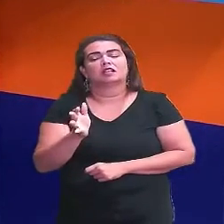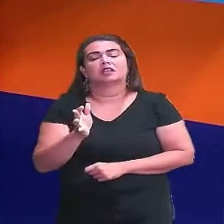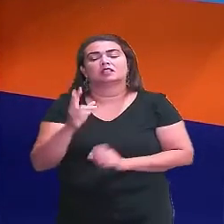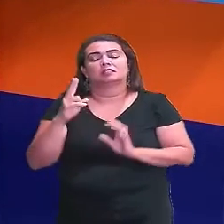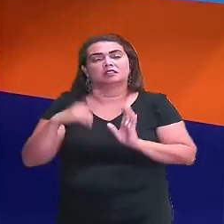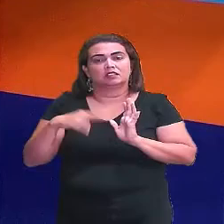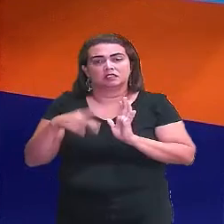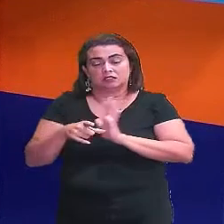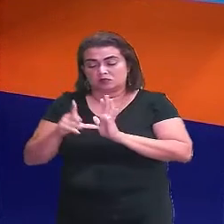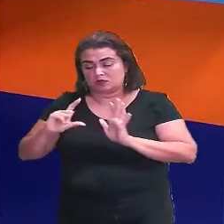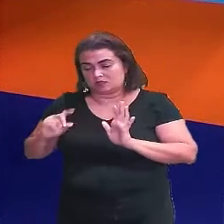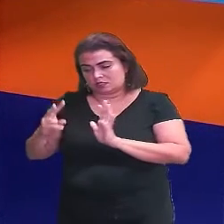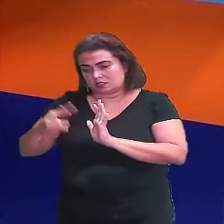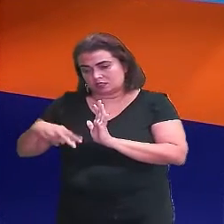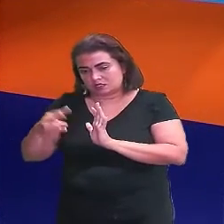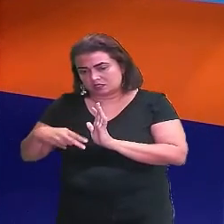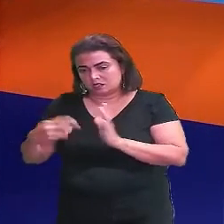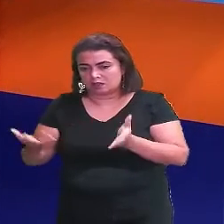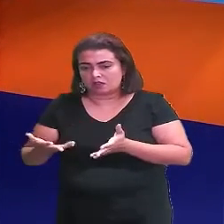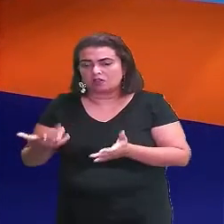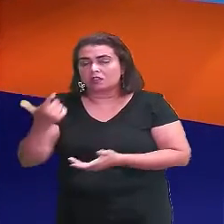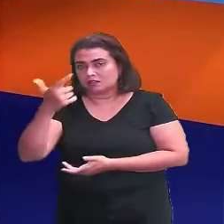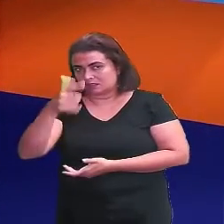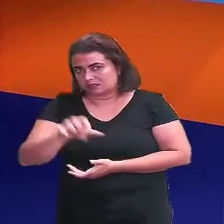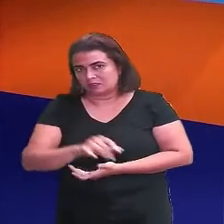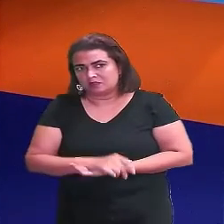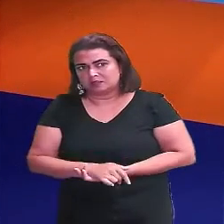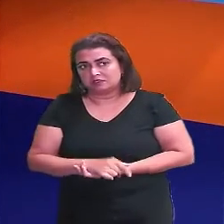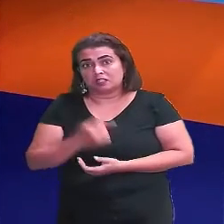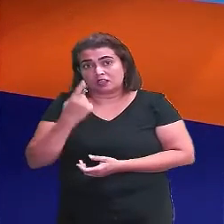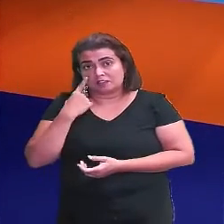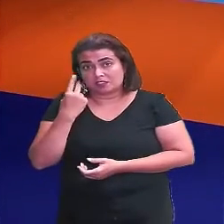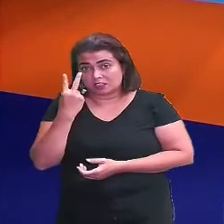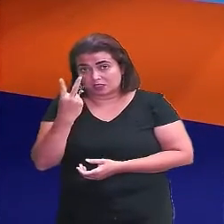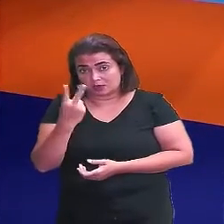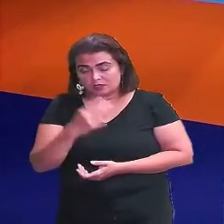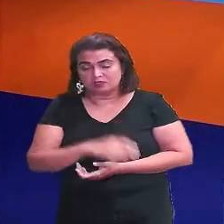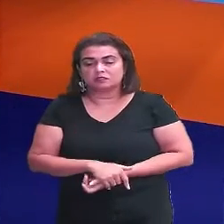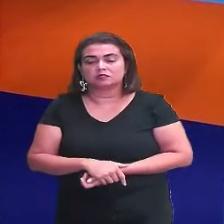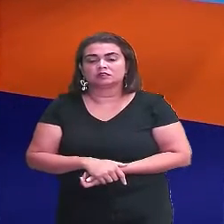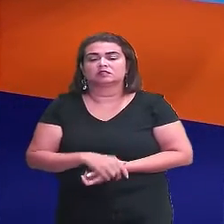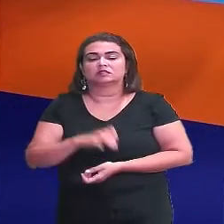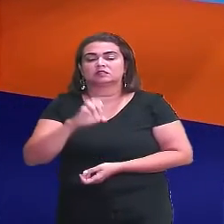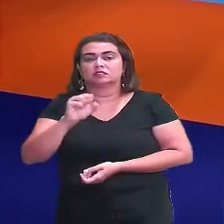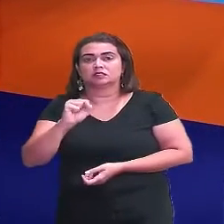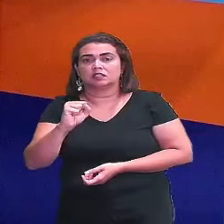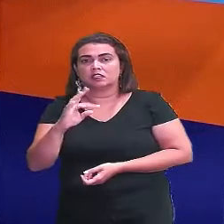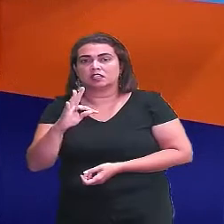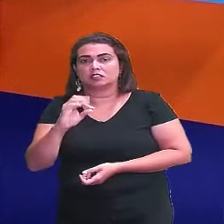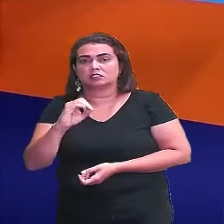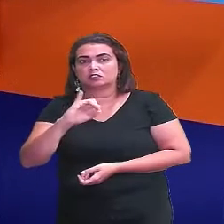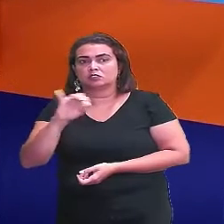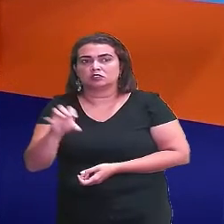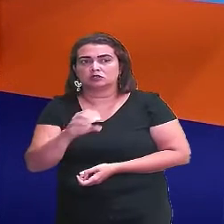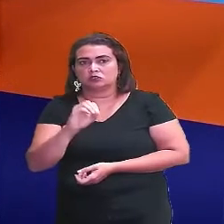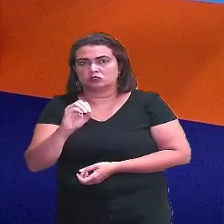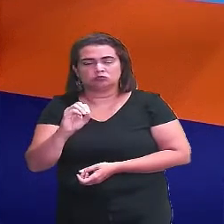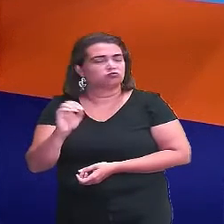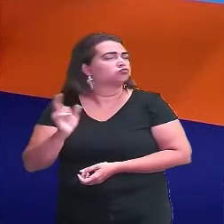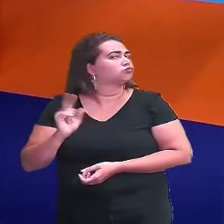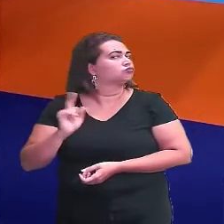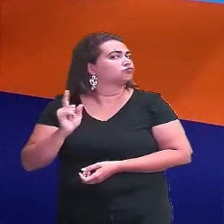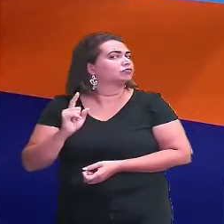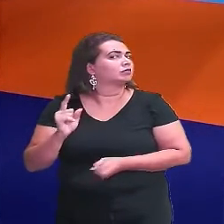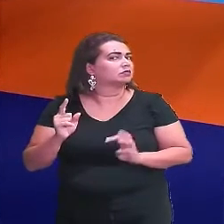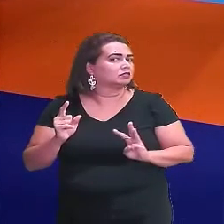li anteriormente. A gente vai agora rever quais são as que têm 2 sílabas. Estojo. Não